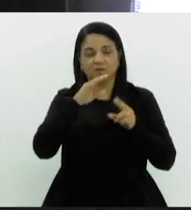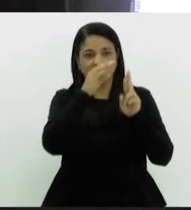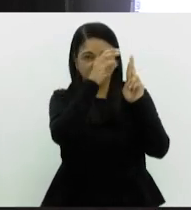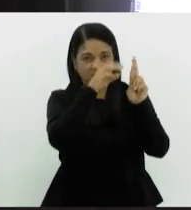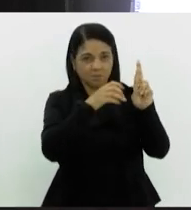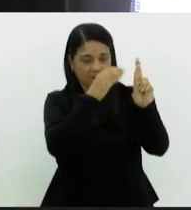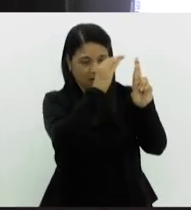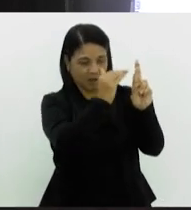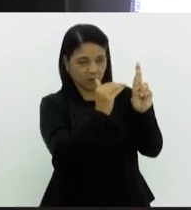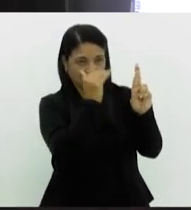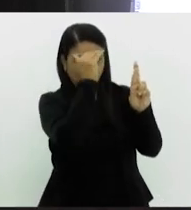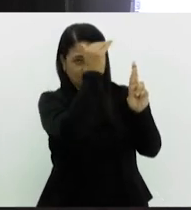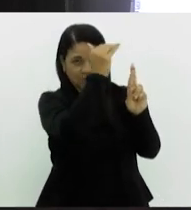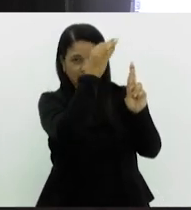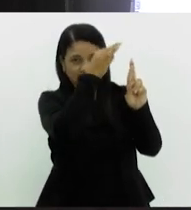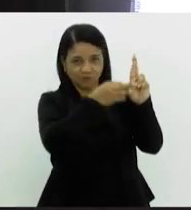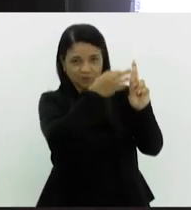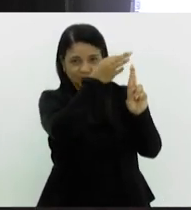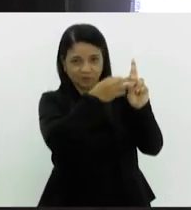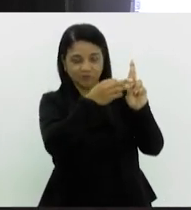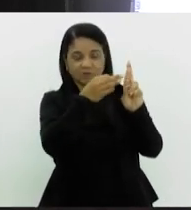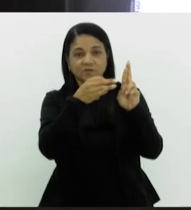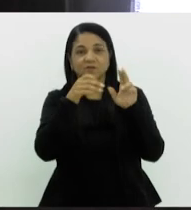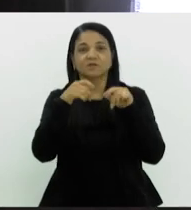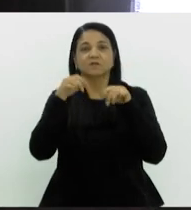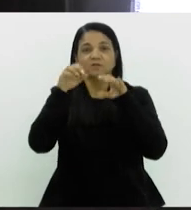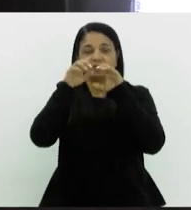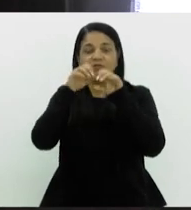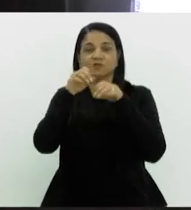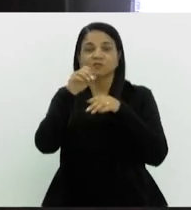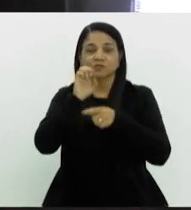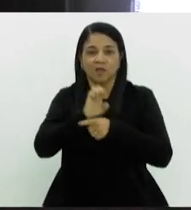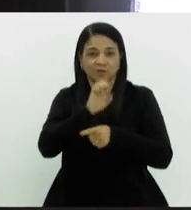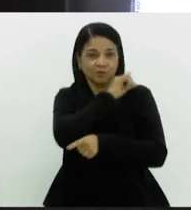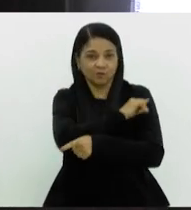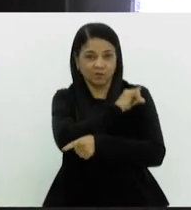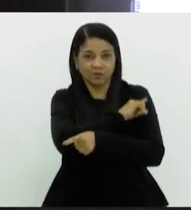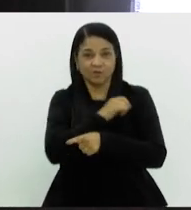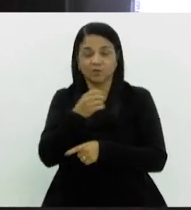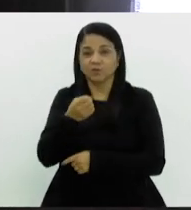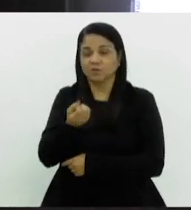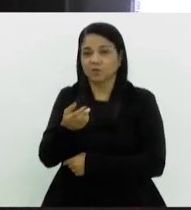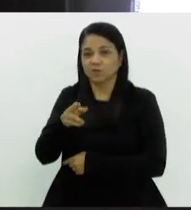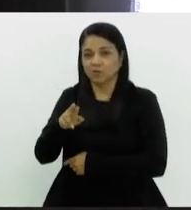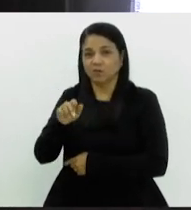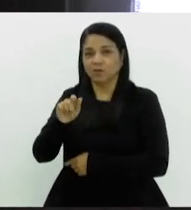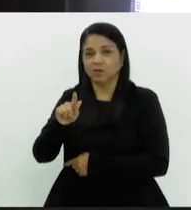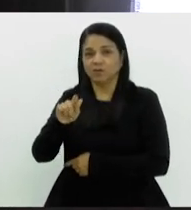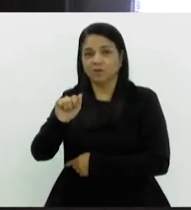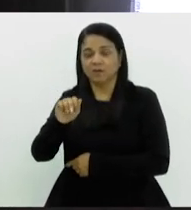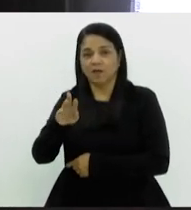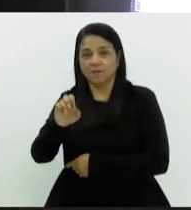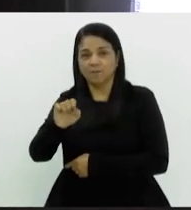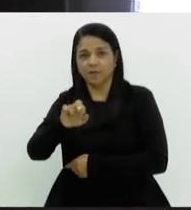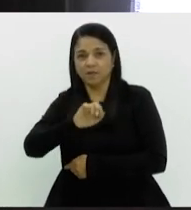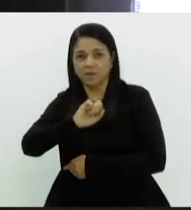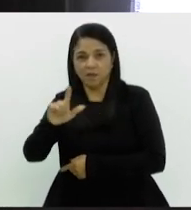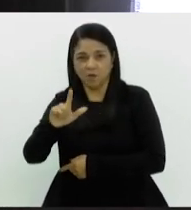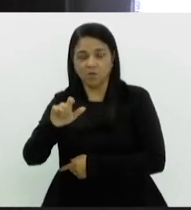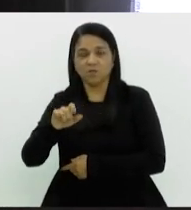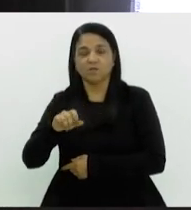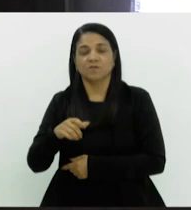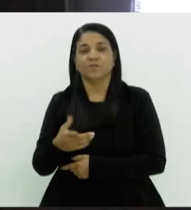do Tribunal de Justiça do Estado do Rio de Janeiro, o Excelentíssimo Senhor Doutor Gabriel de Oliveira Zéfiro.